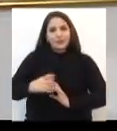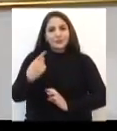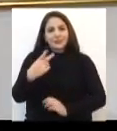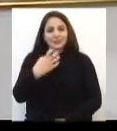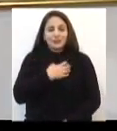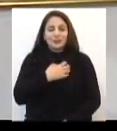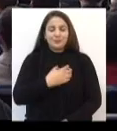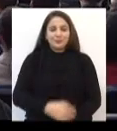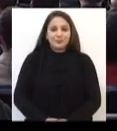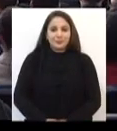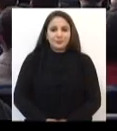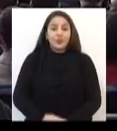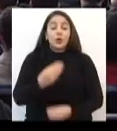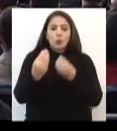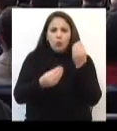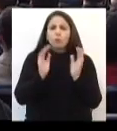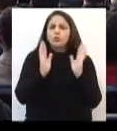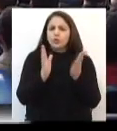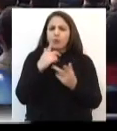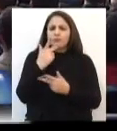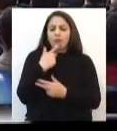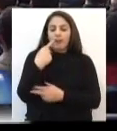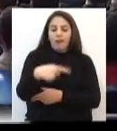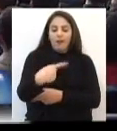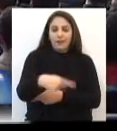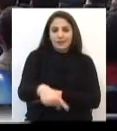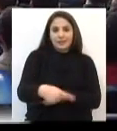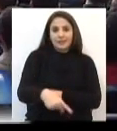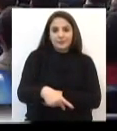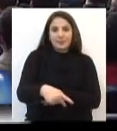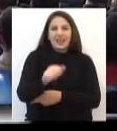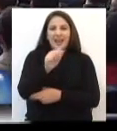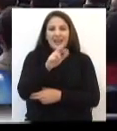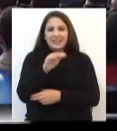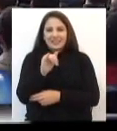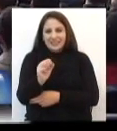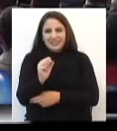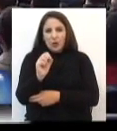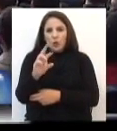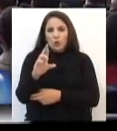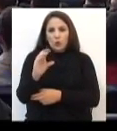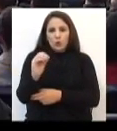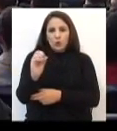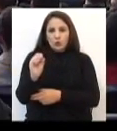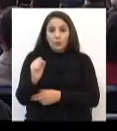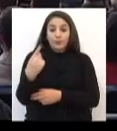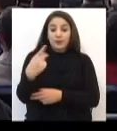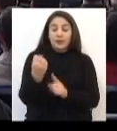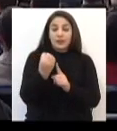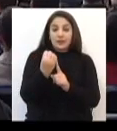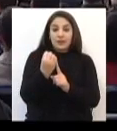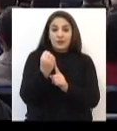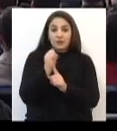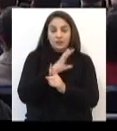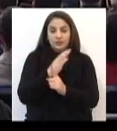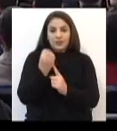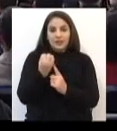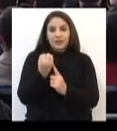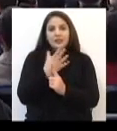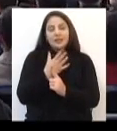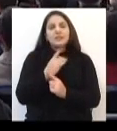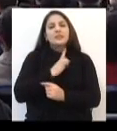desta magnitude. E como foi mencionado aqui na tribuna por Ari Rosso, o Sicredi tem outra pretensão de